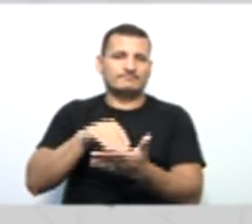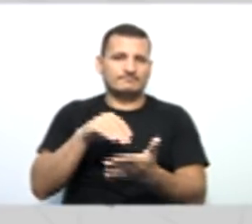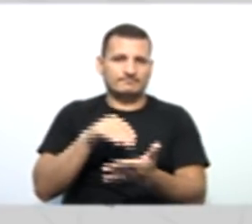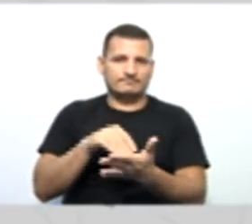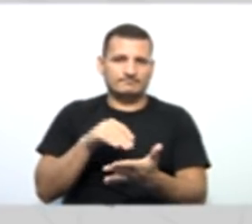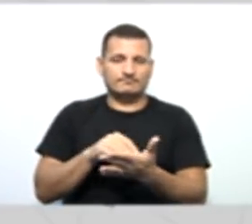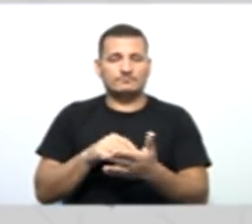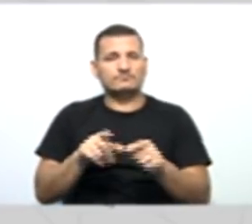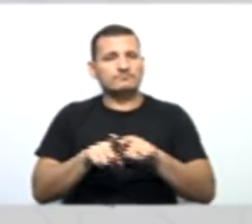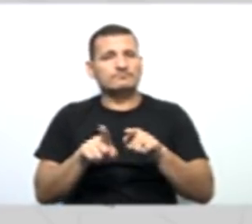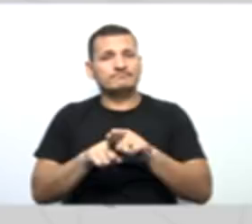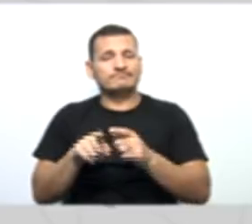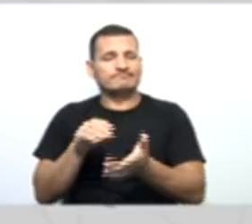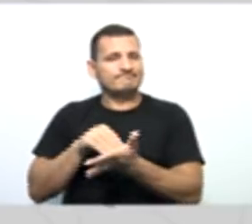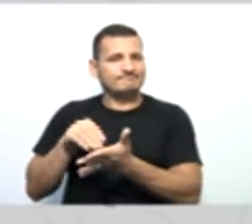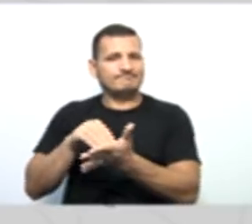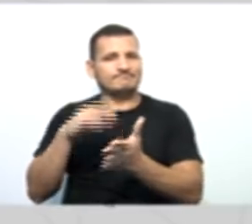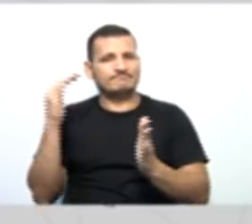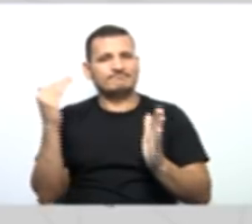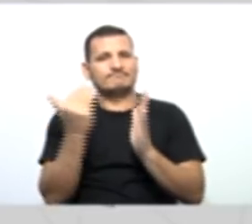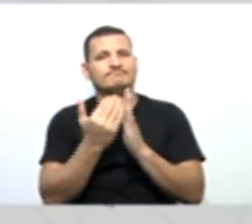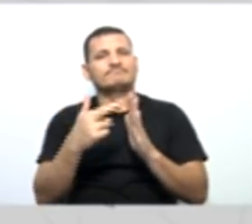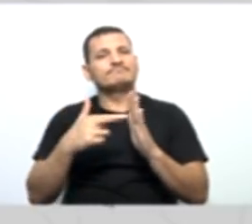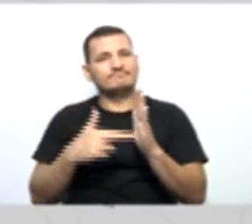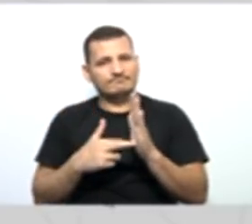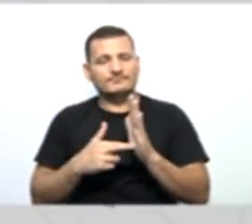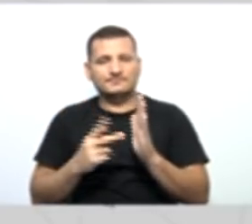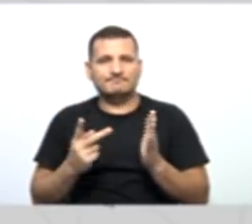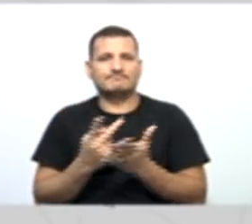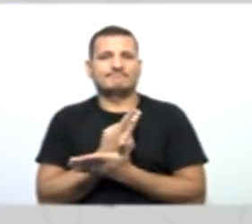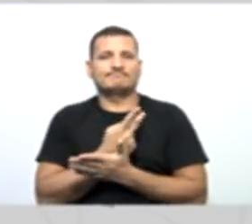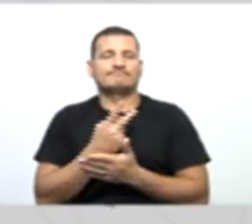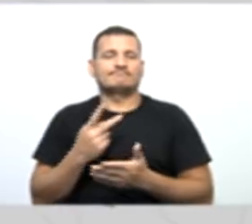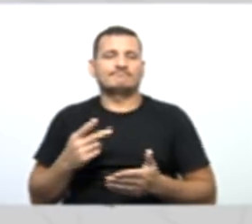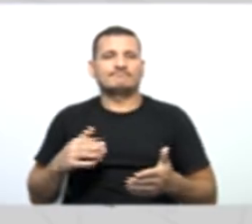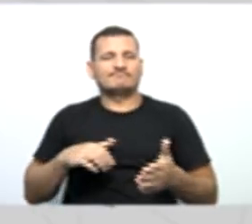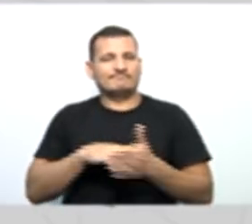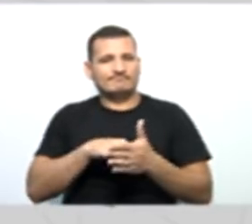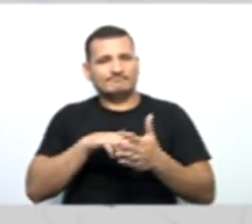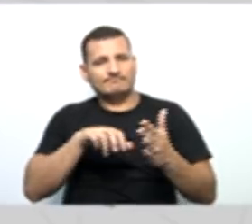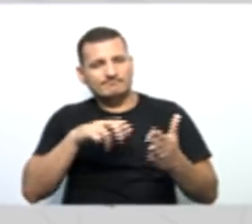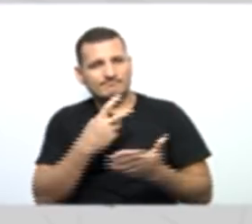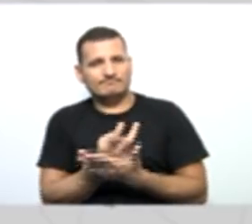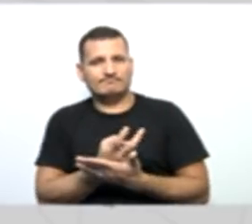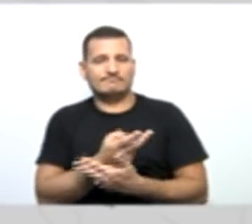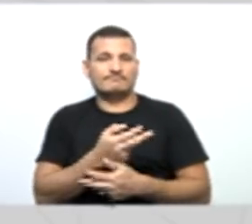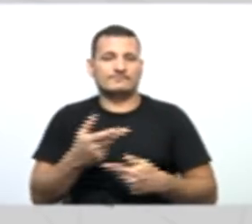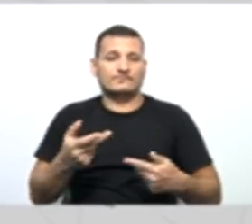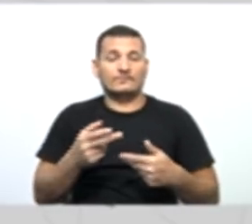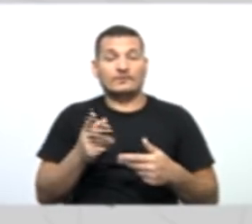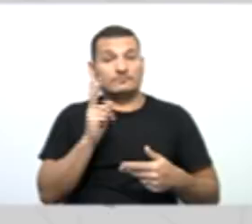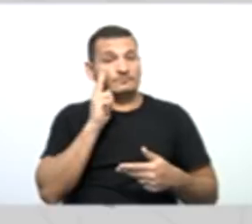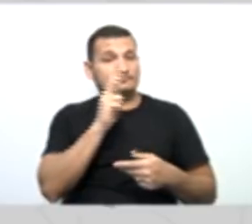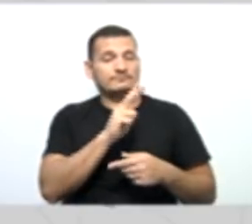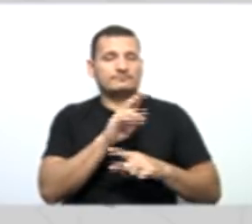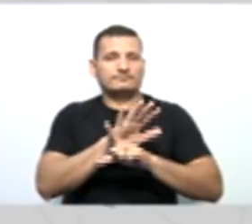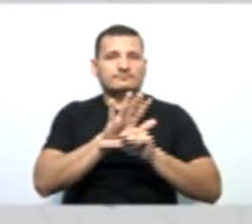falta do não cumprimento pelo trabalhador de certas regras, ok? Olha aí a legislação trabalhista.